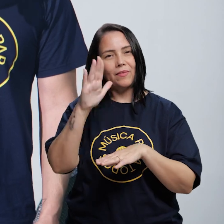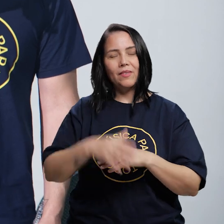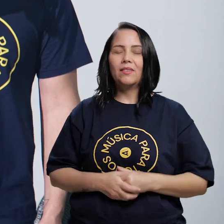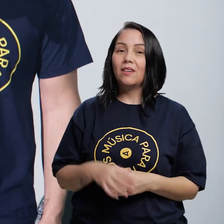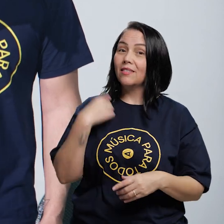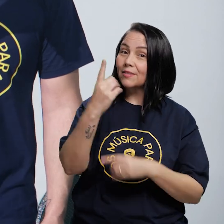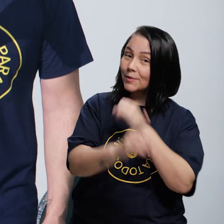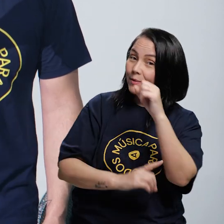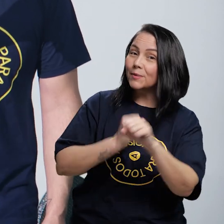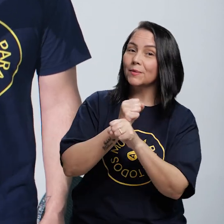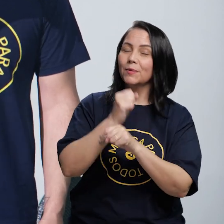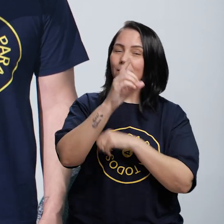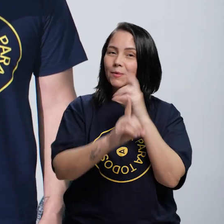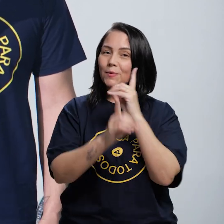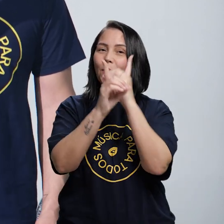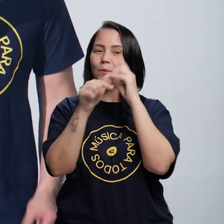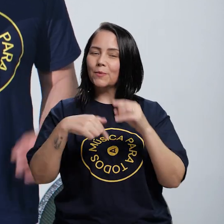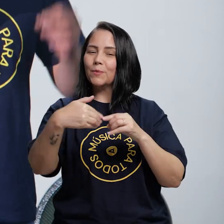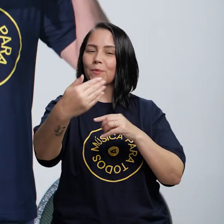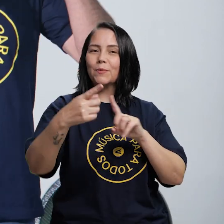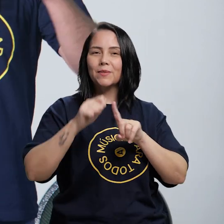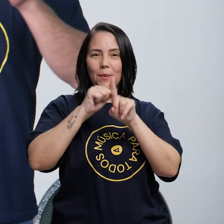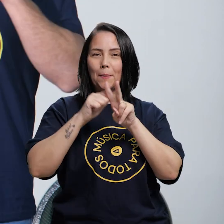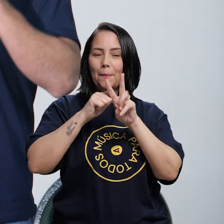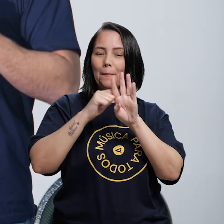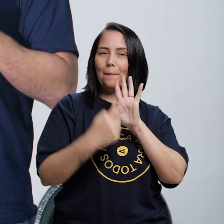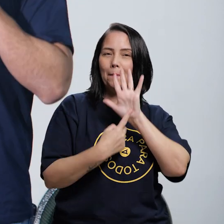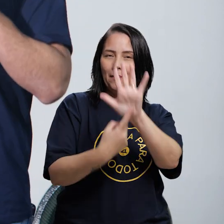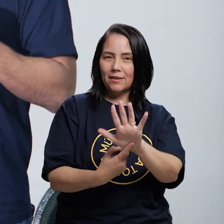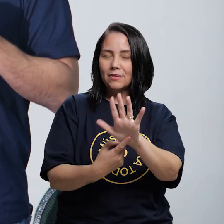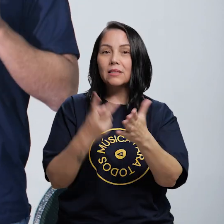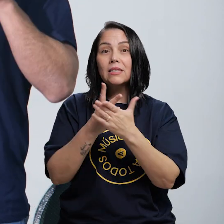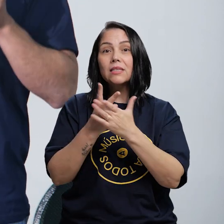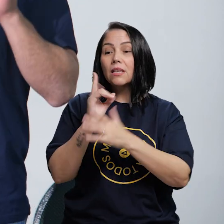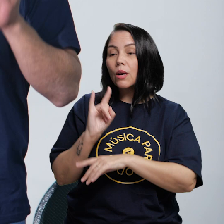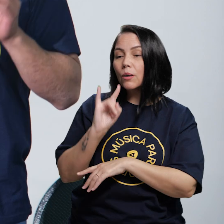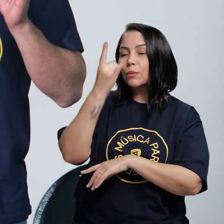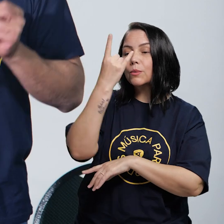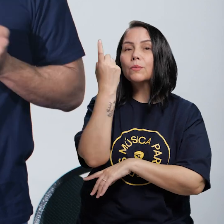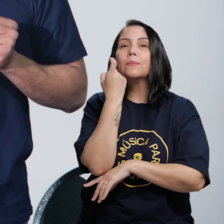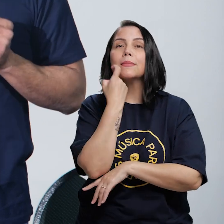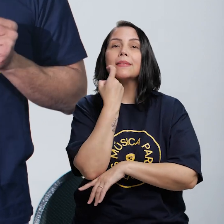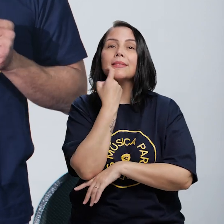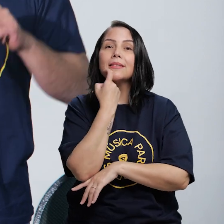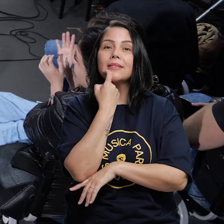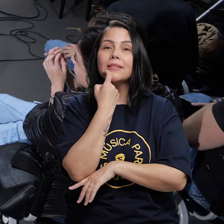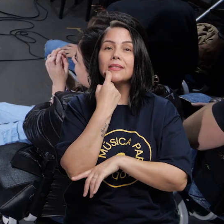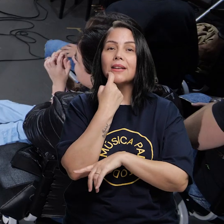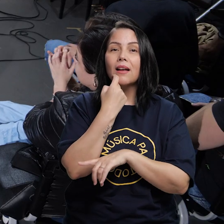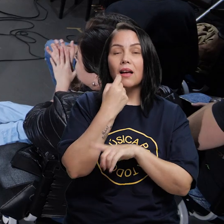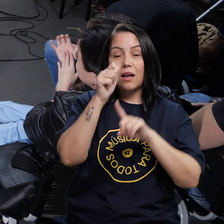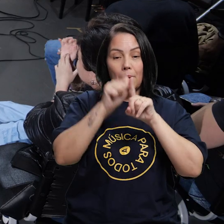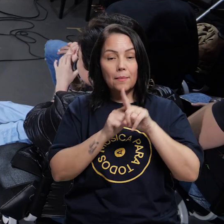Nos encontramos aí nas próximas apresentações, pessoais. Tá? Então, sempre na última sexta-feira do mês, a gente